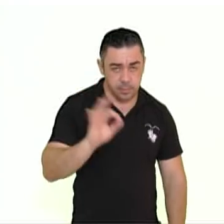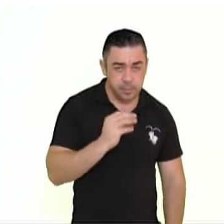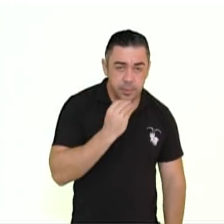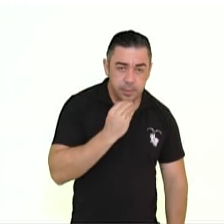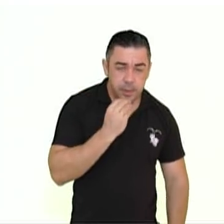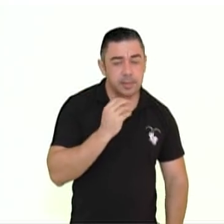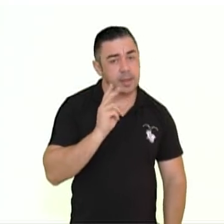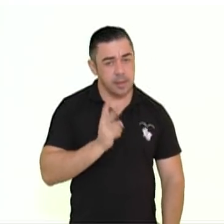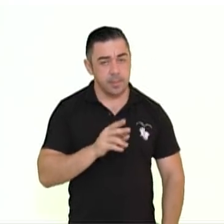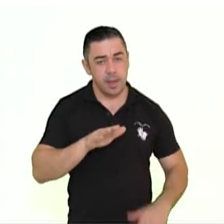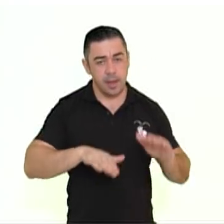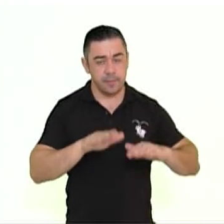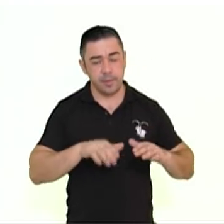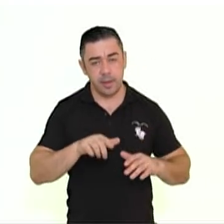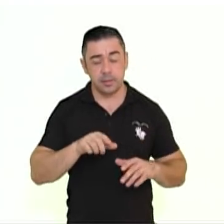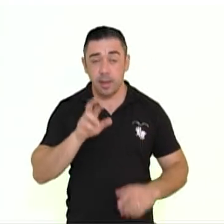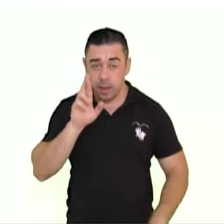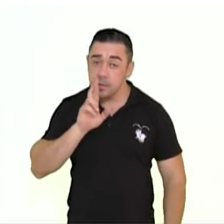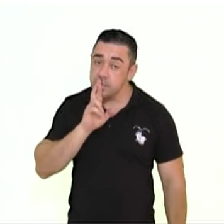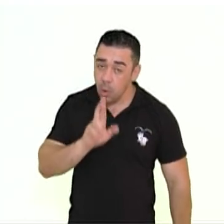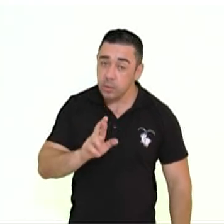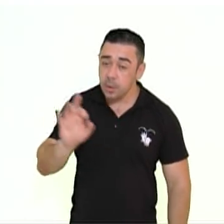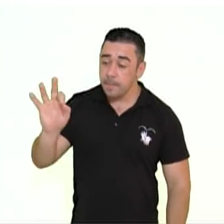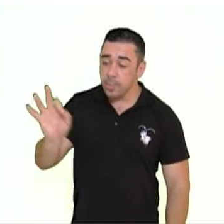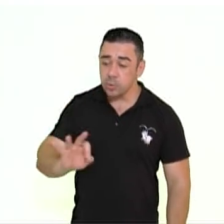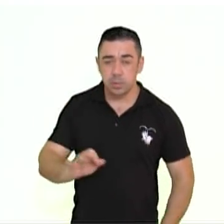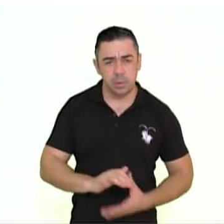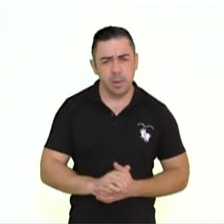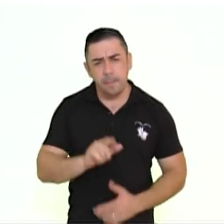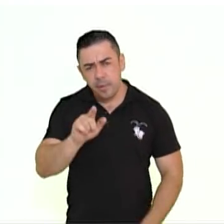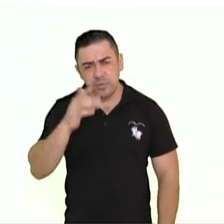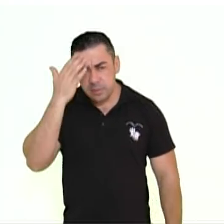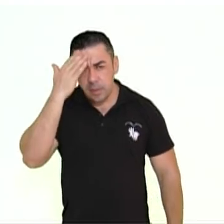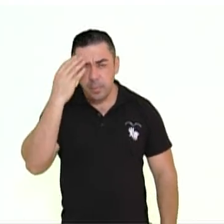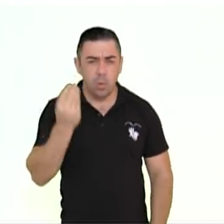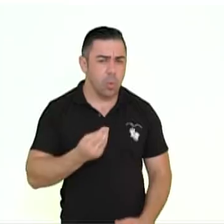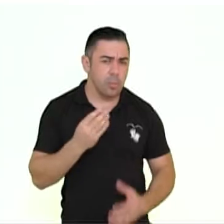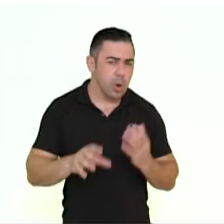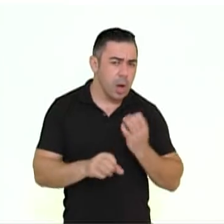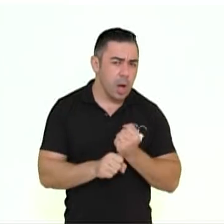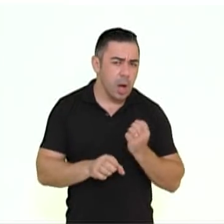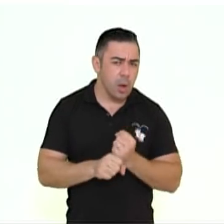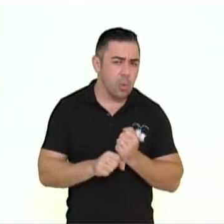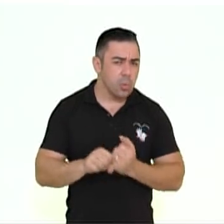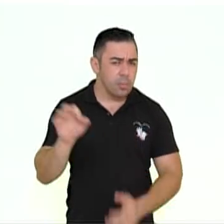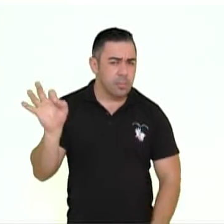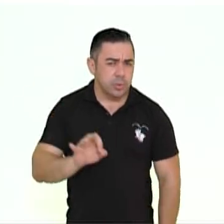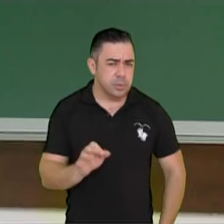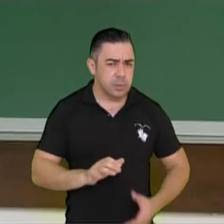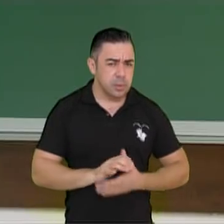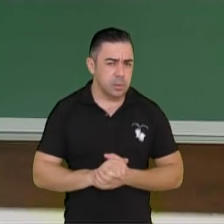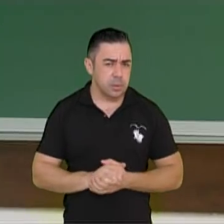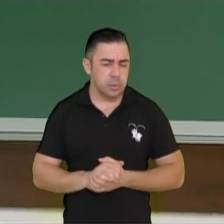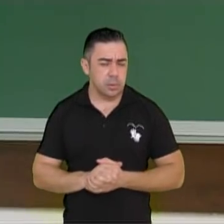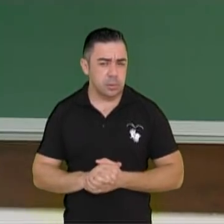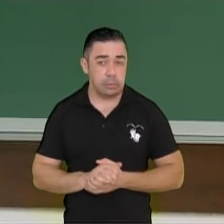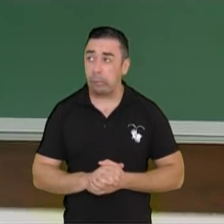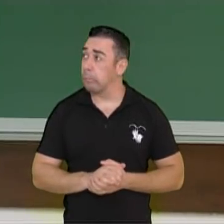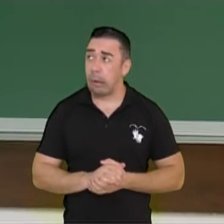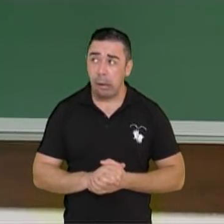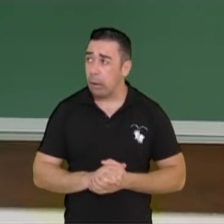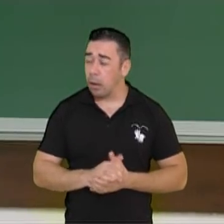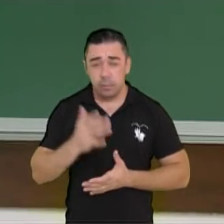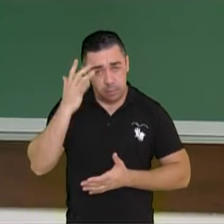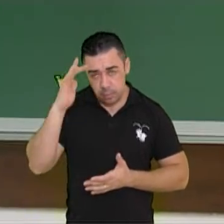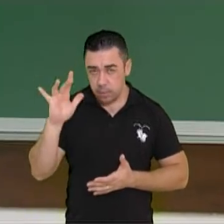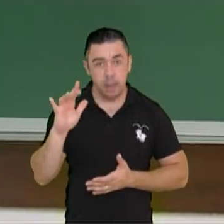probabilidade é dado em porcentagem. Mas você lembra como calcula uma porcentagem? Não!